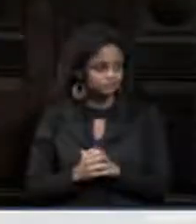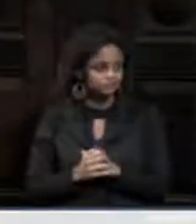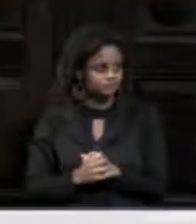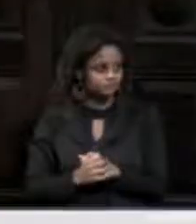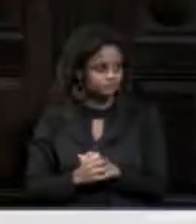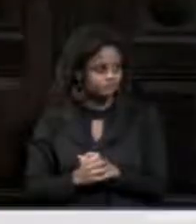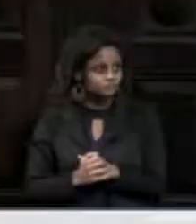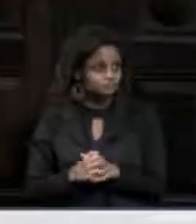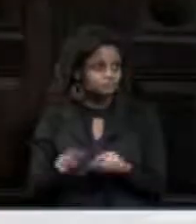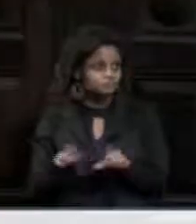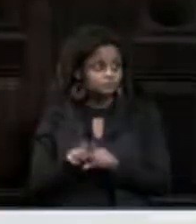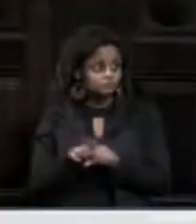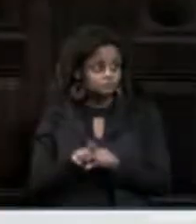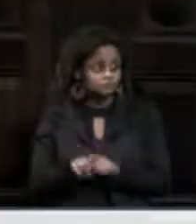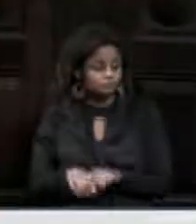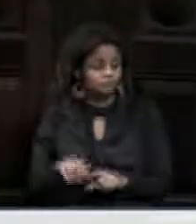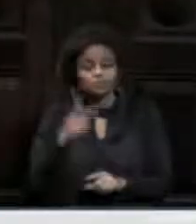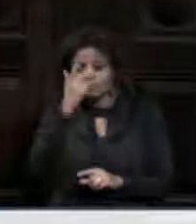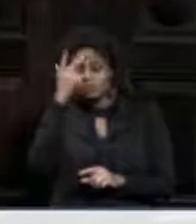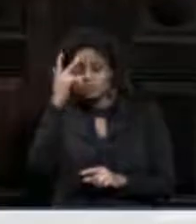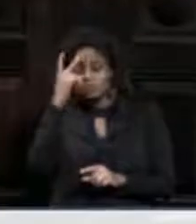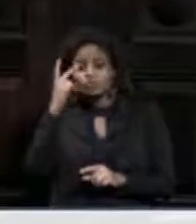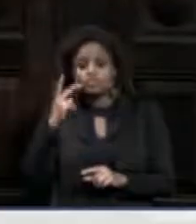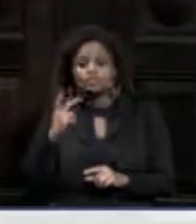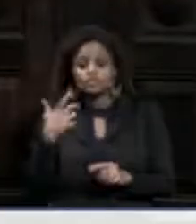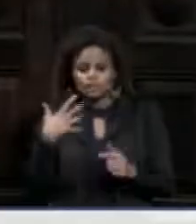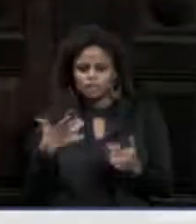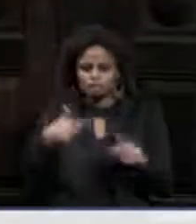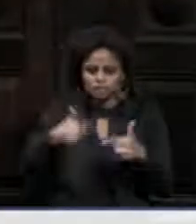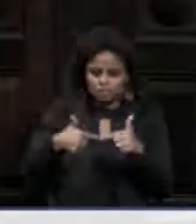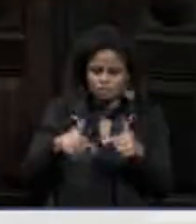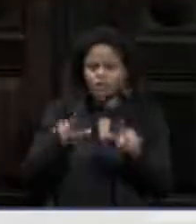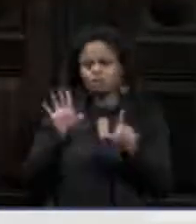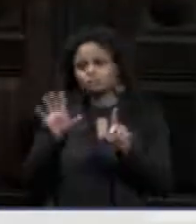iam buscar a princípio veraneio.